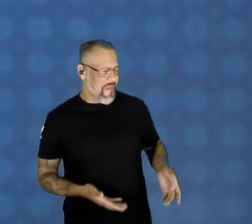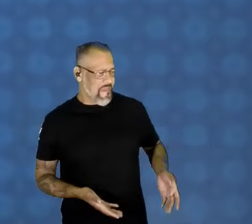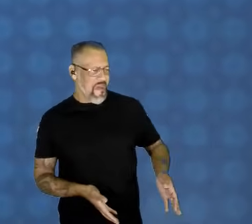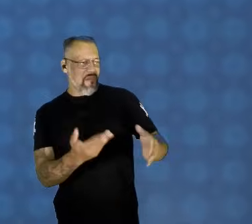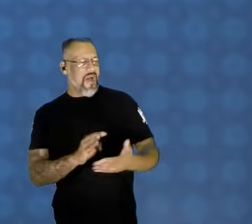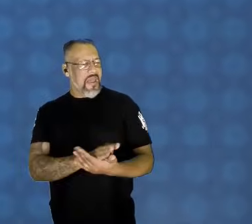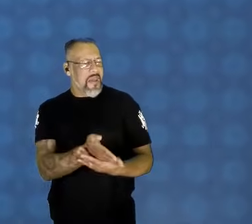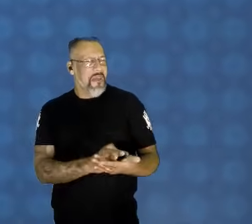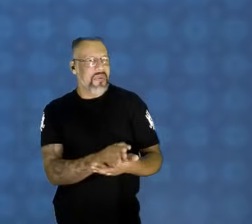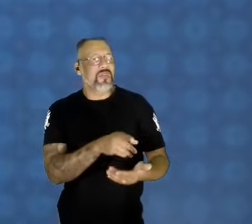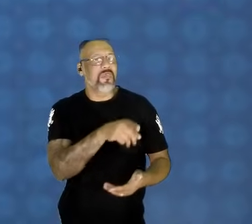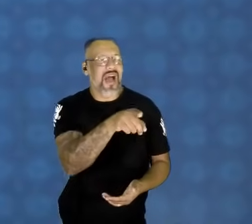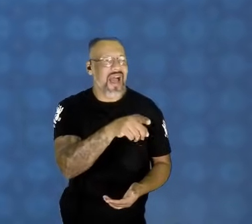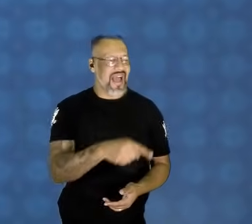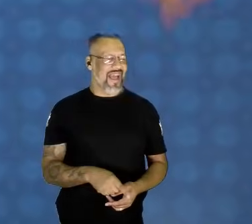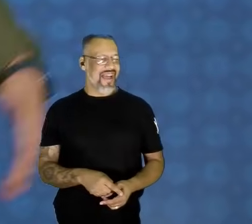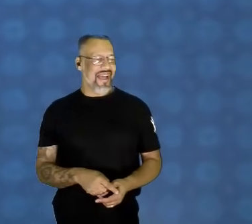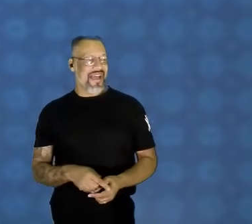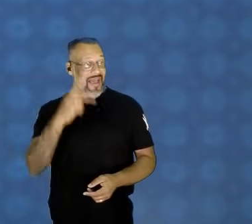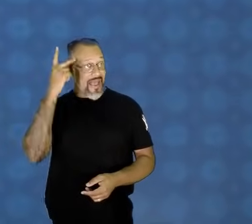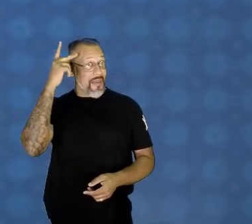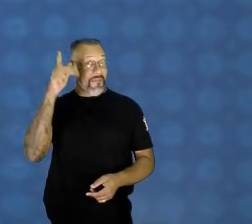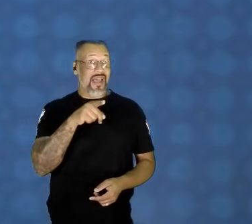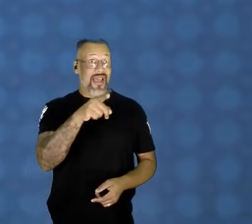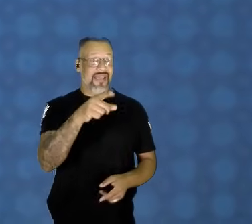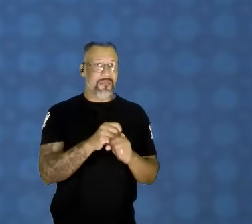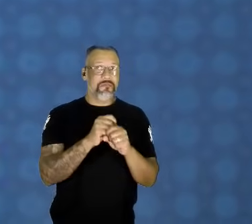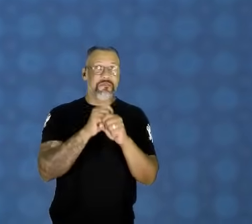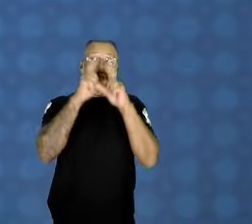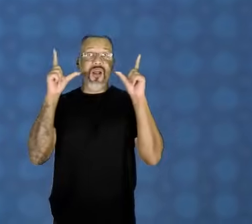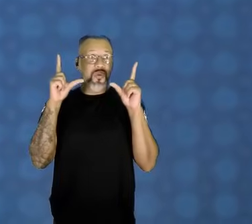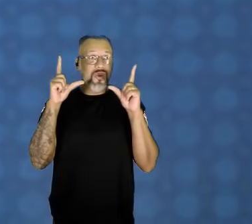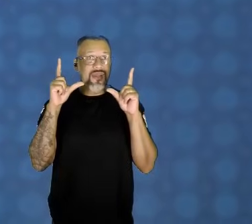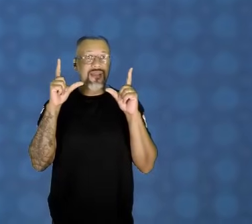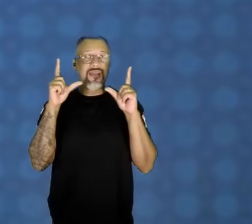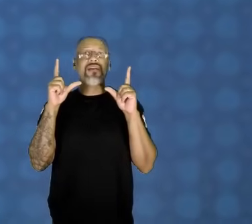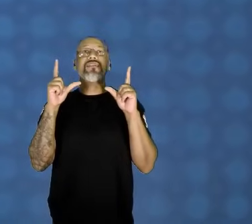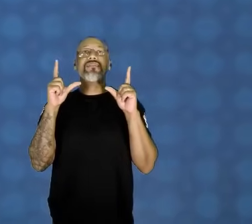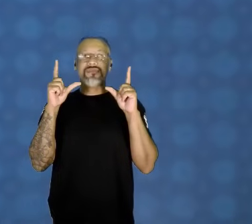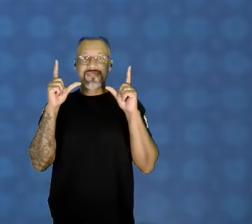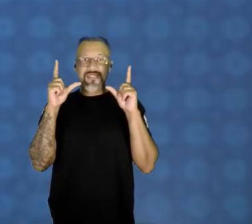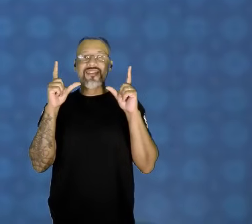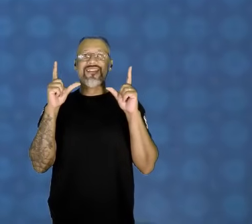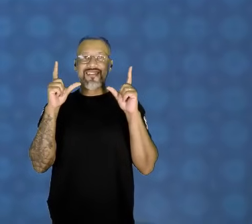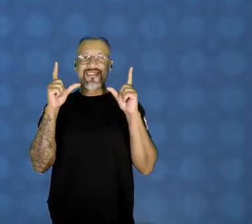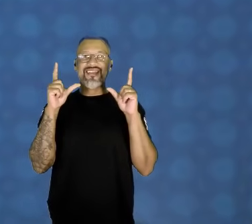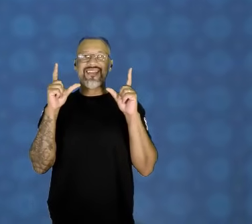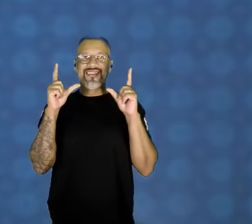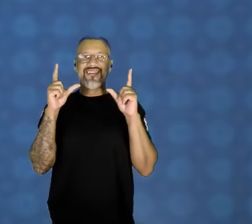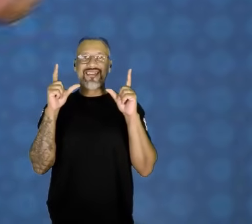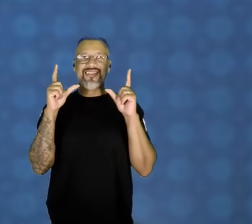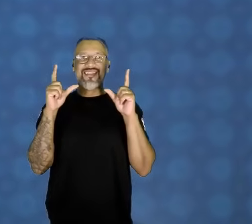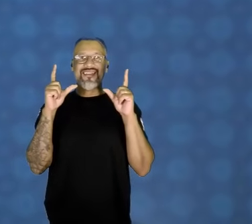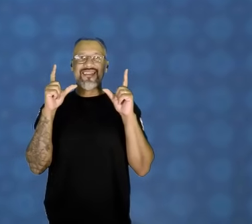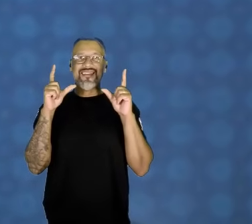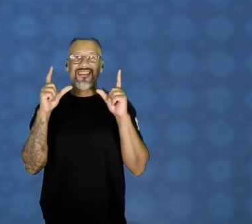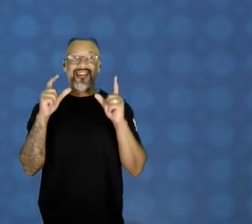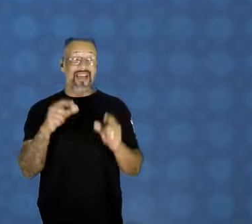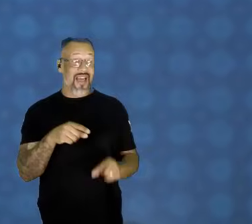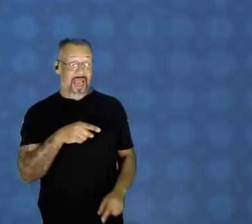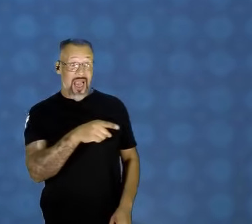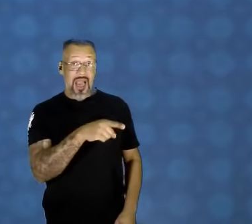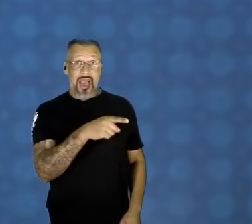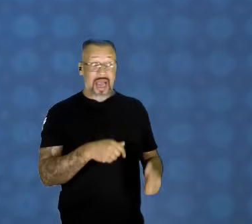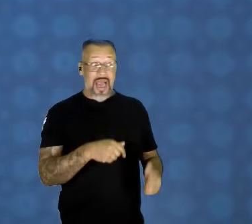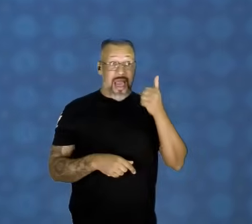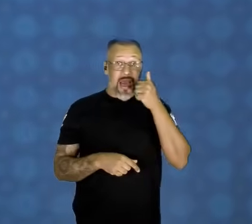indo pelo caminho errado. Vai lá. Foi o que aconteceu. Graças por... O que, que levou essa mulher a se converter? O que levou essa mulher